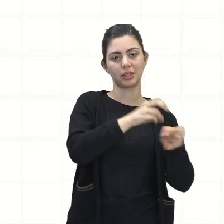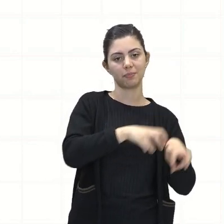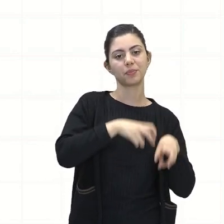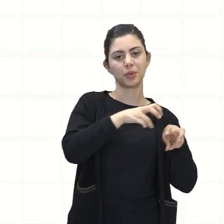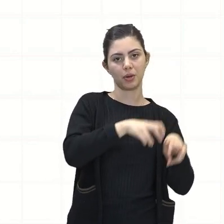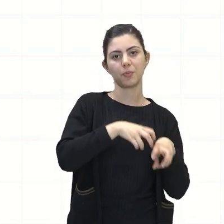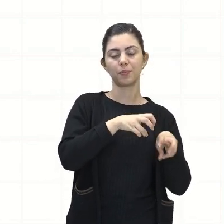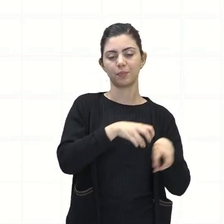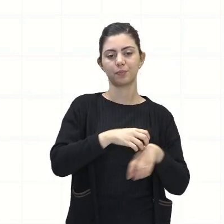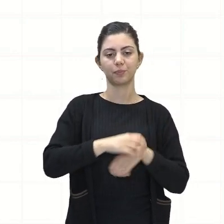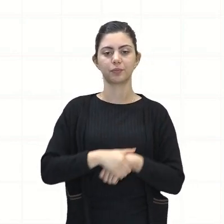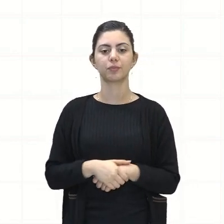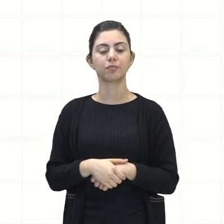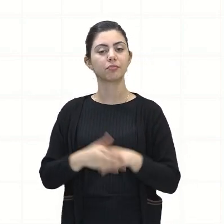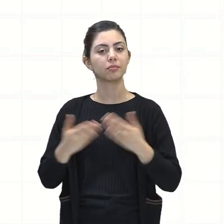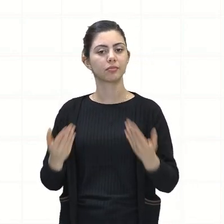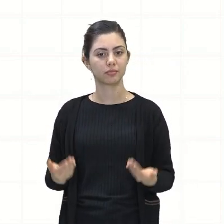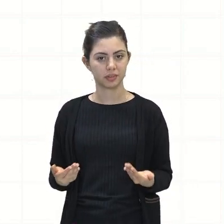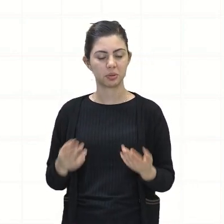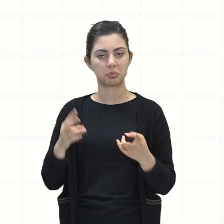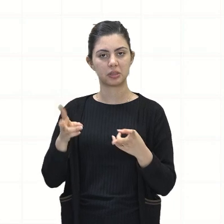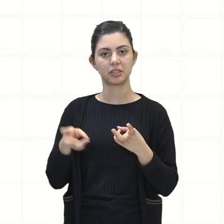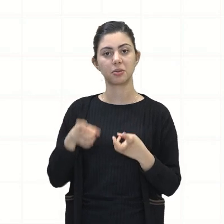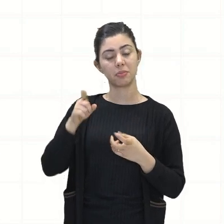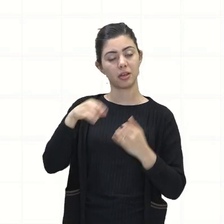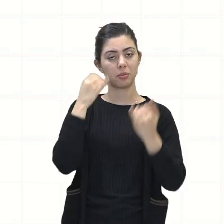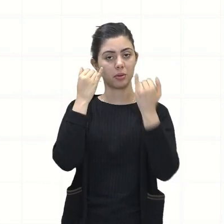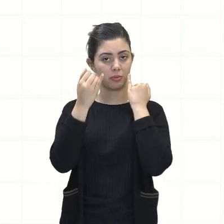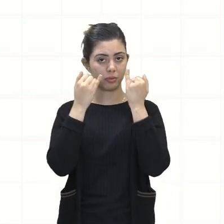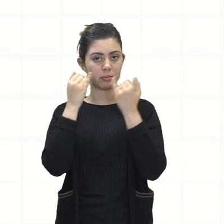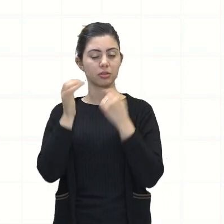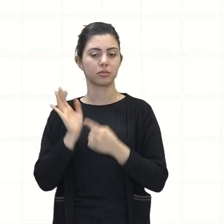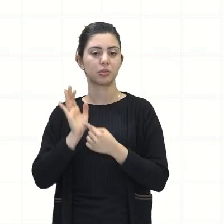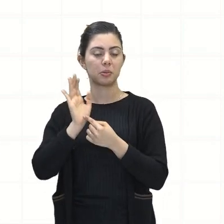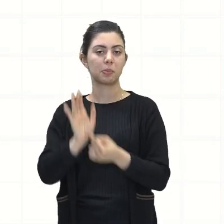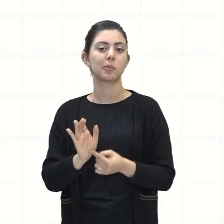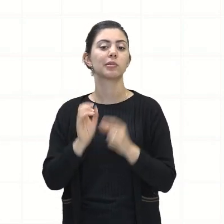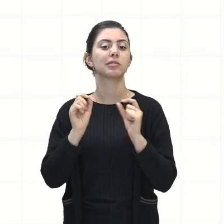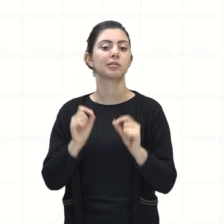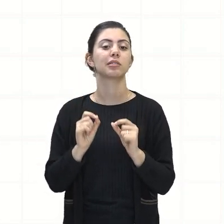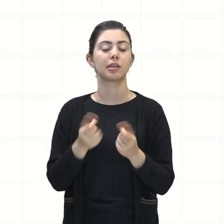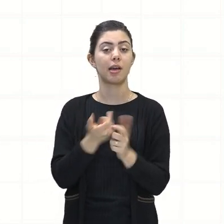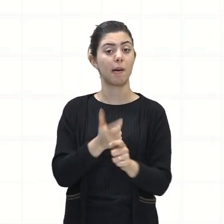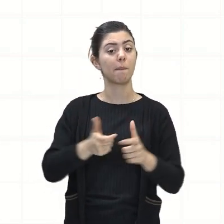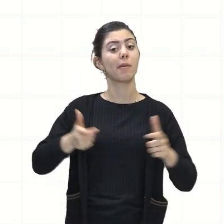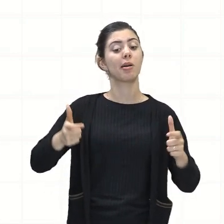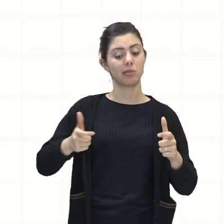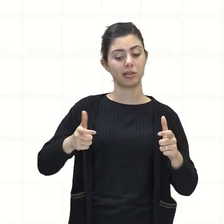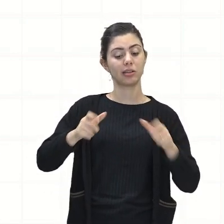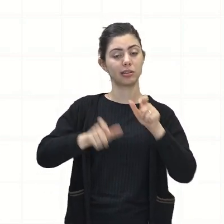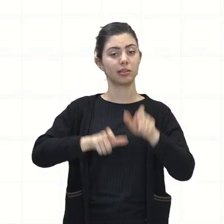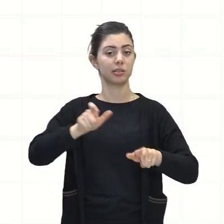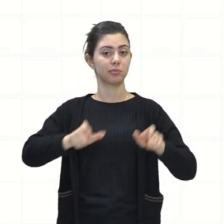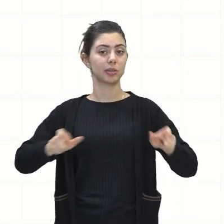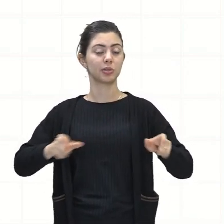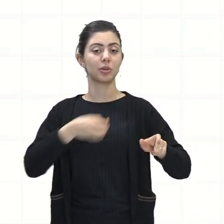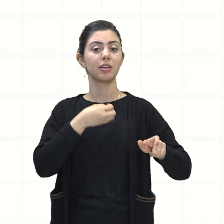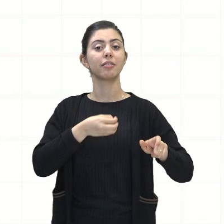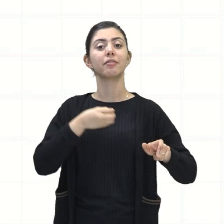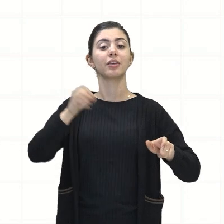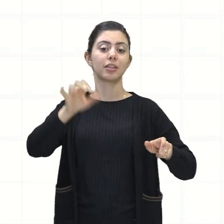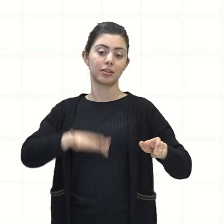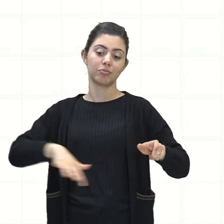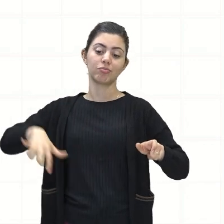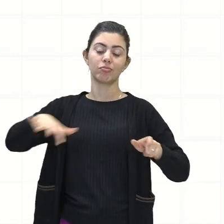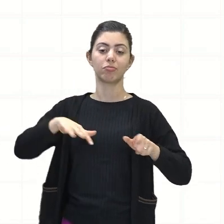área rural. Então é um índice que mostra claramente que a grande maioria das pessoas está vivendo